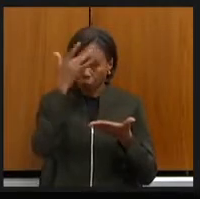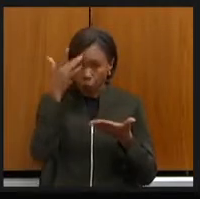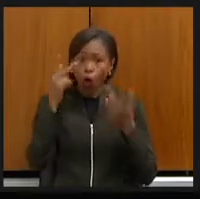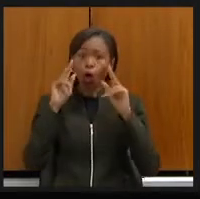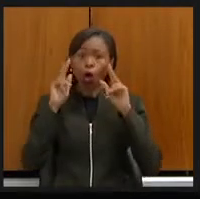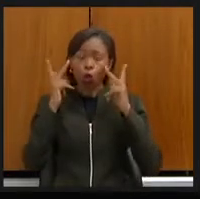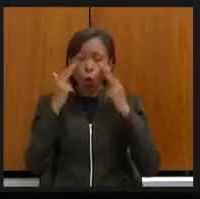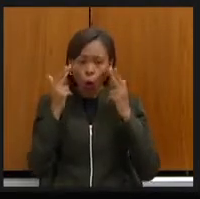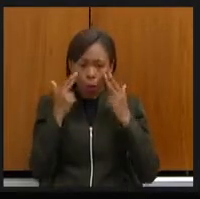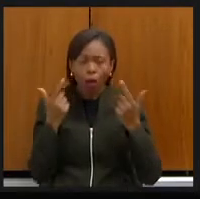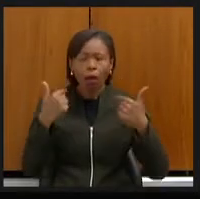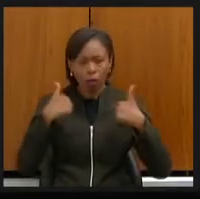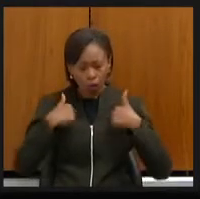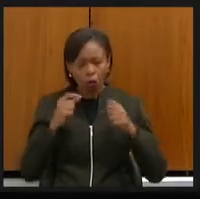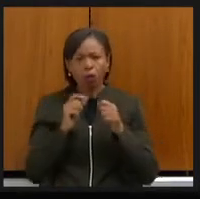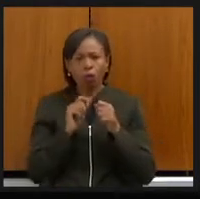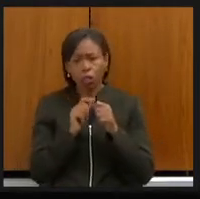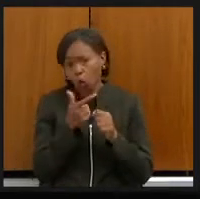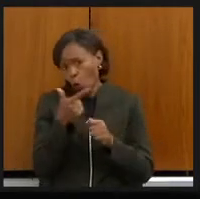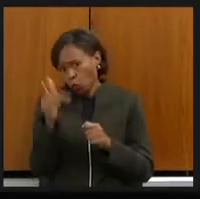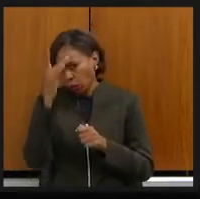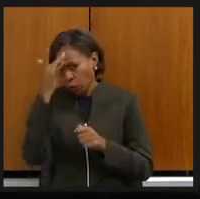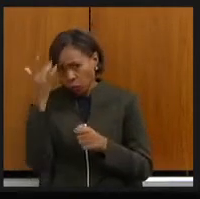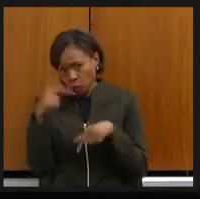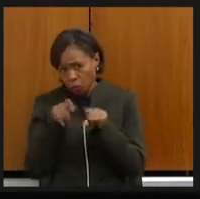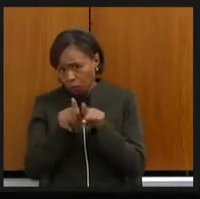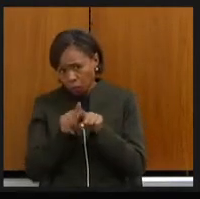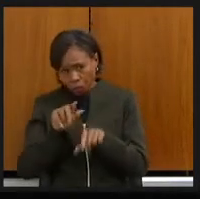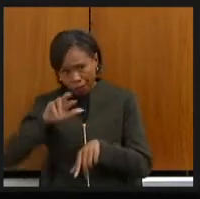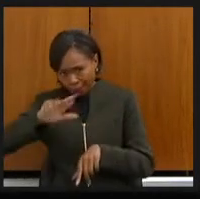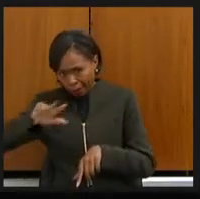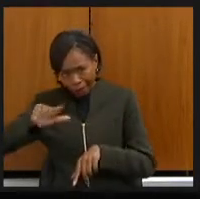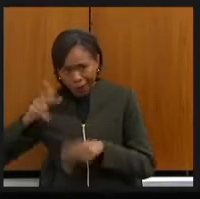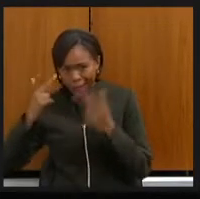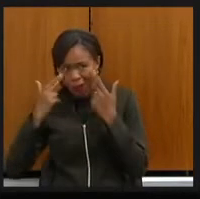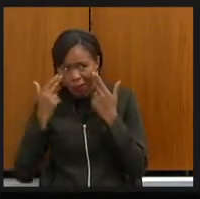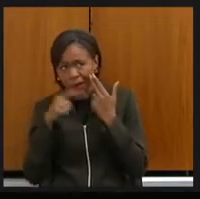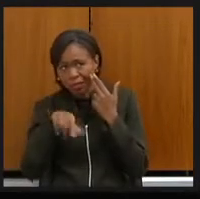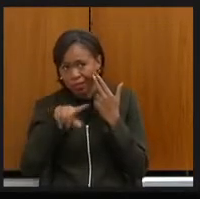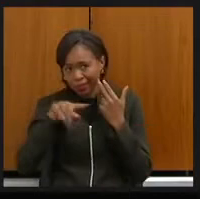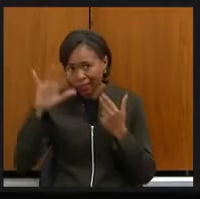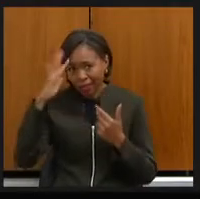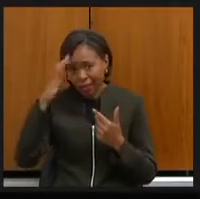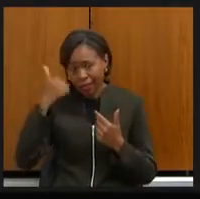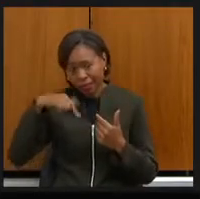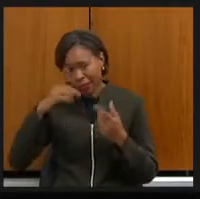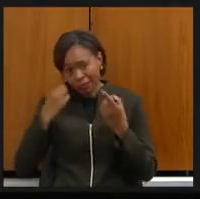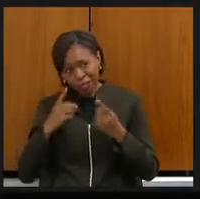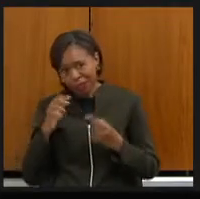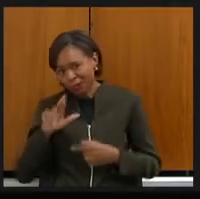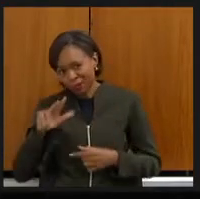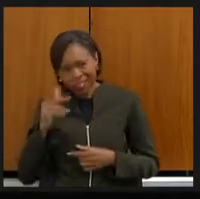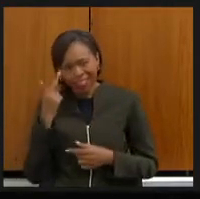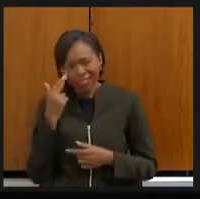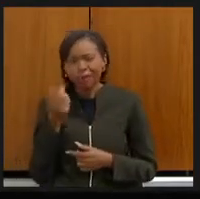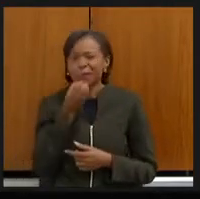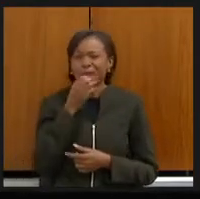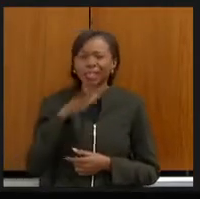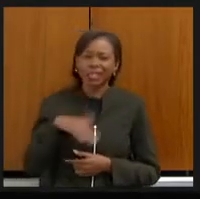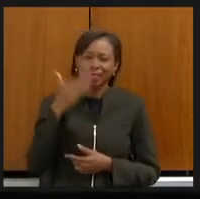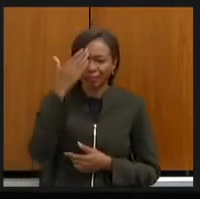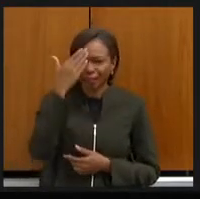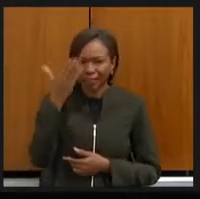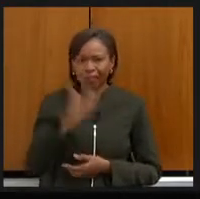e mesmo aqueles que não são normal Eles acha que nós deficiente não somos uma boa tarde muito obrigado